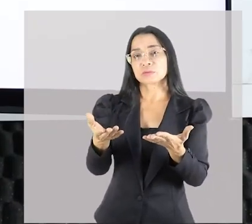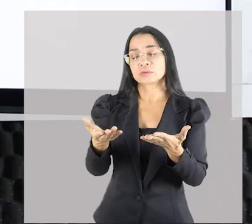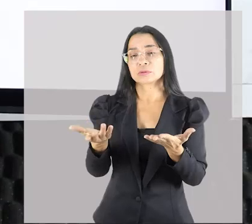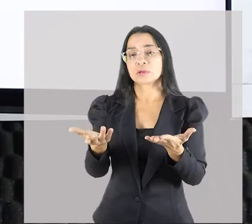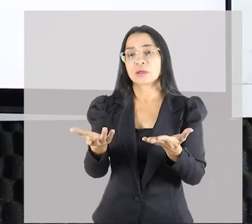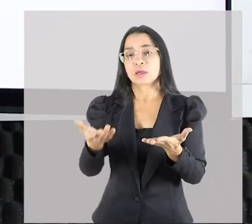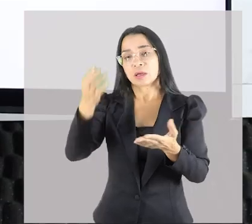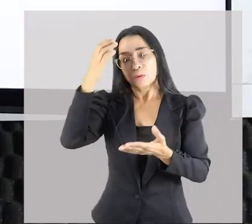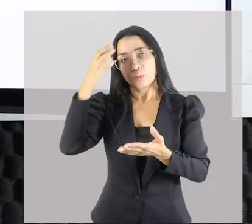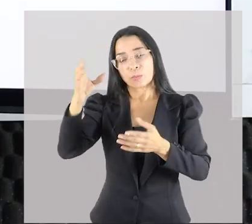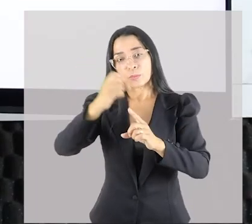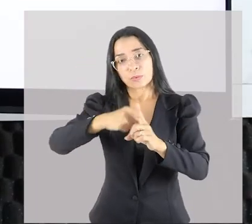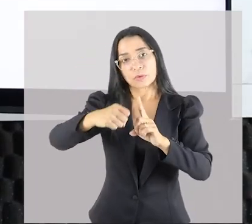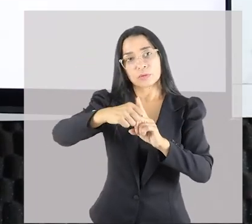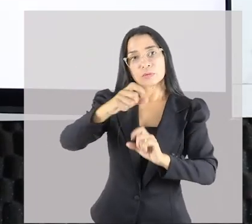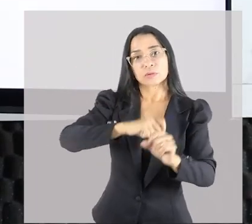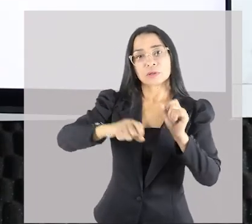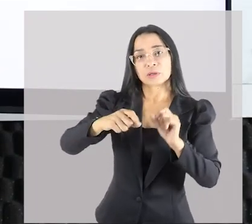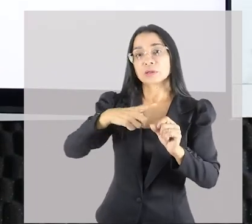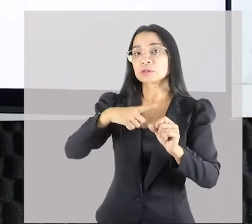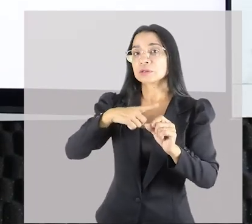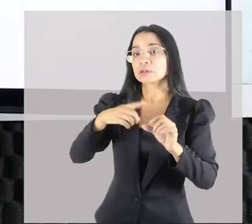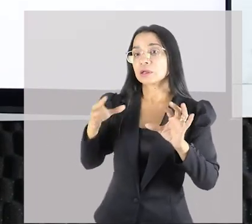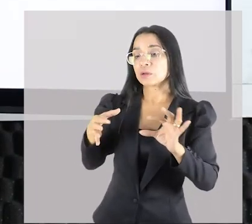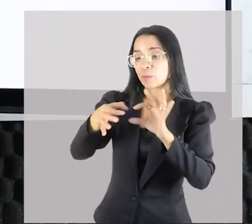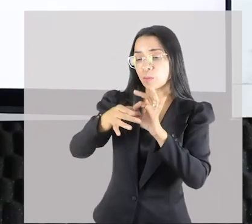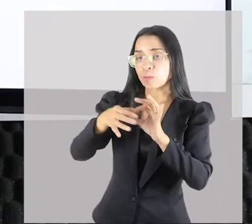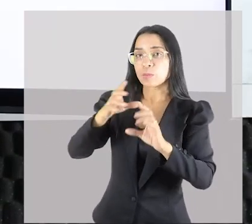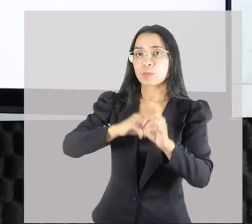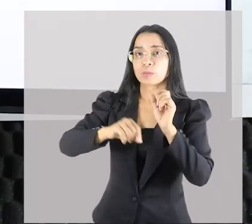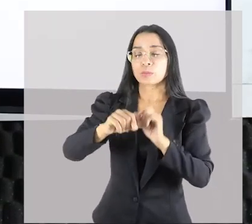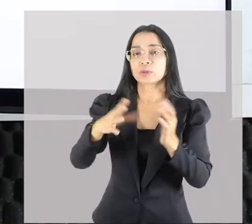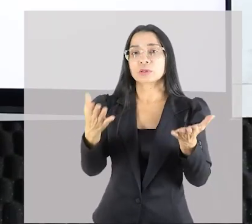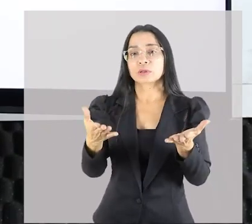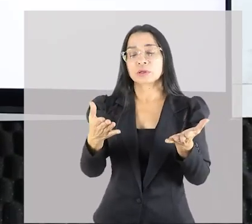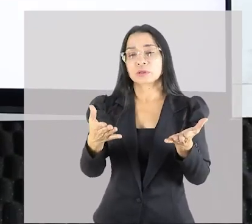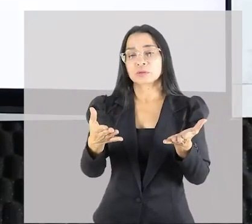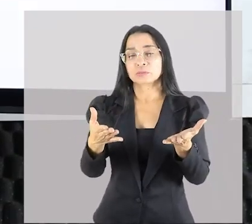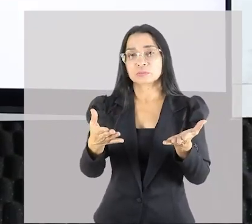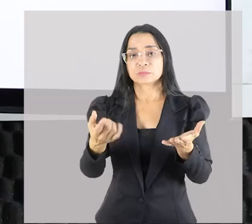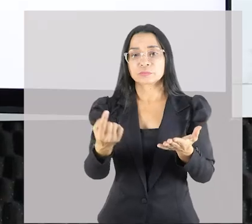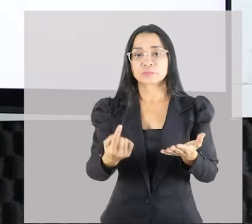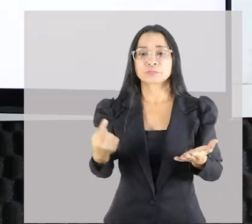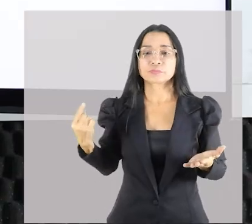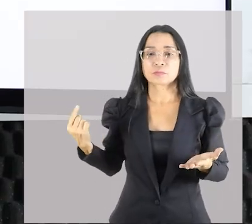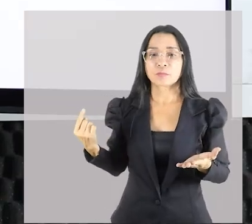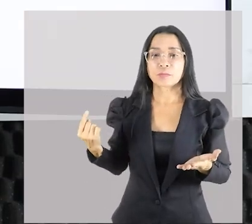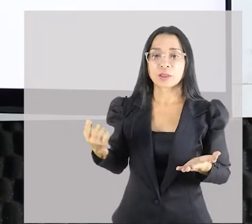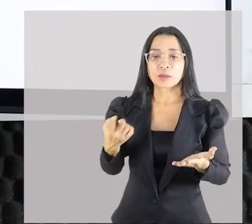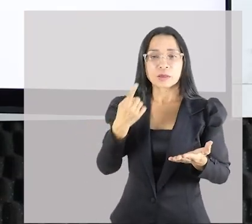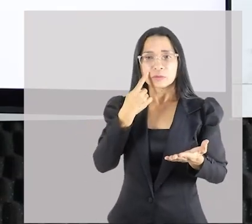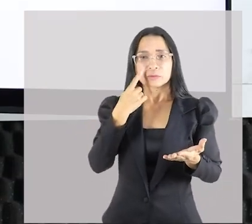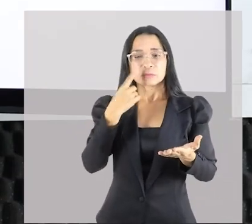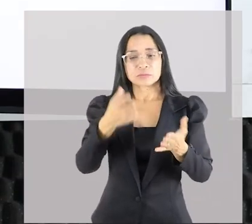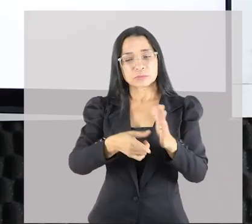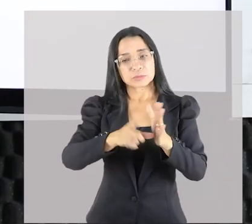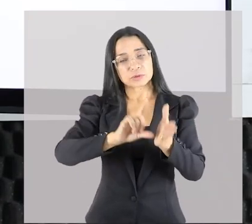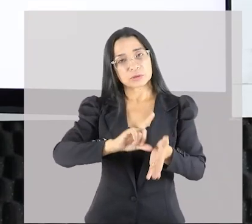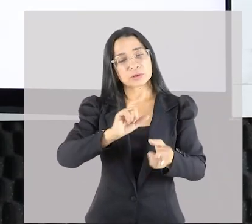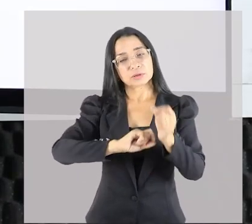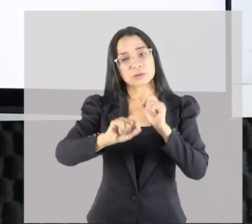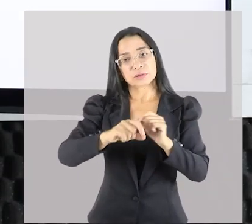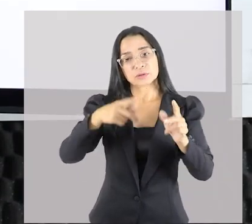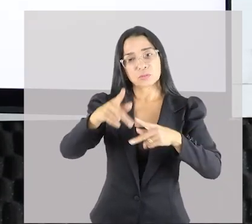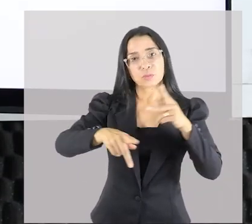estão imbricadas dentro desse processo comercial. Como nós já assistimos outrora lá com os fenícios, com os gregos, né, todos